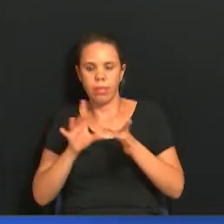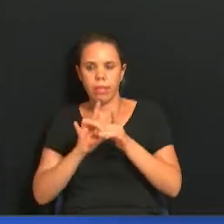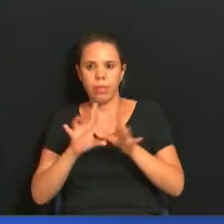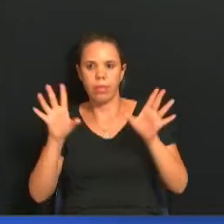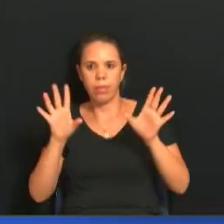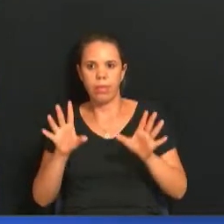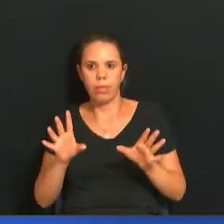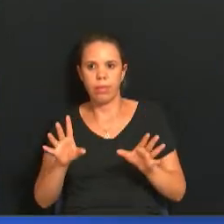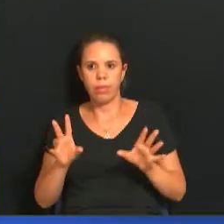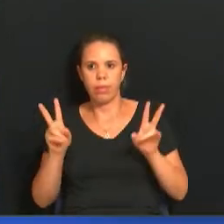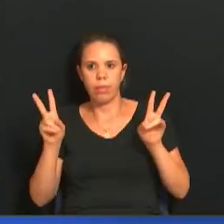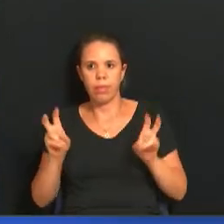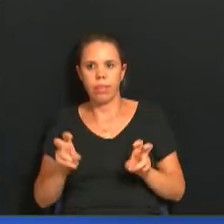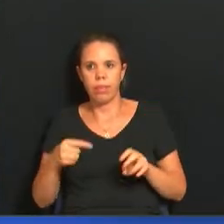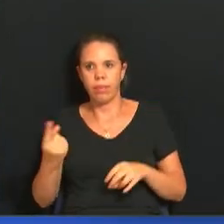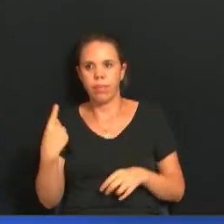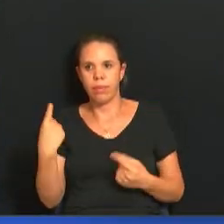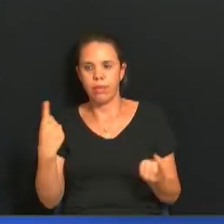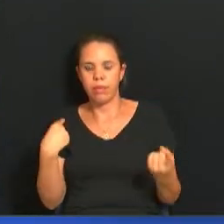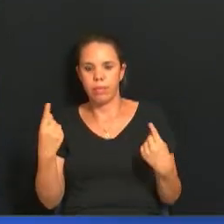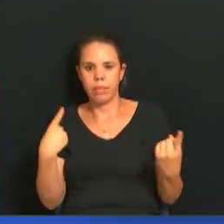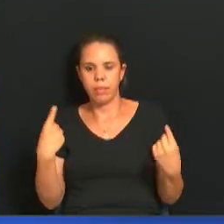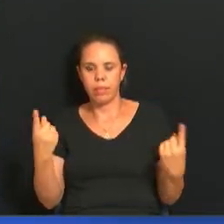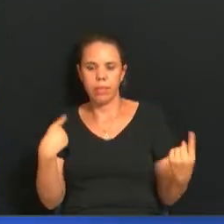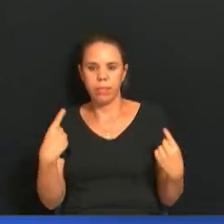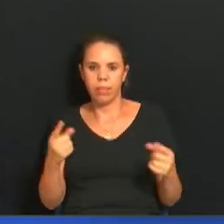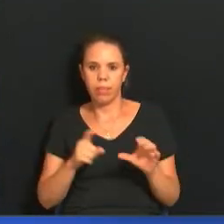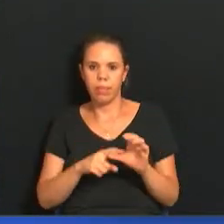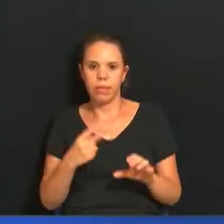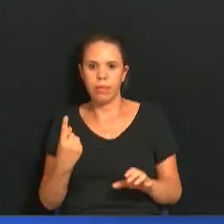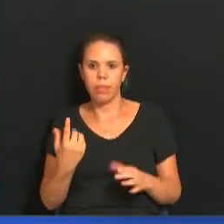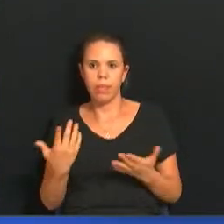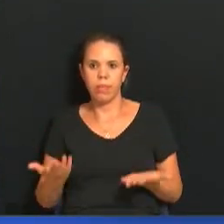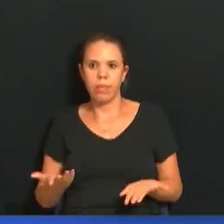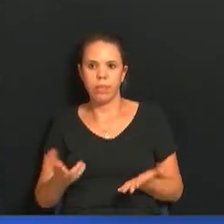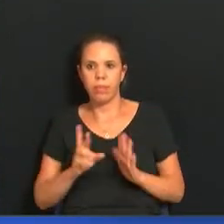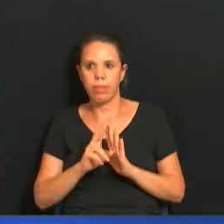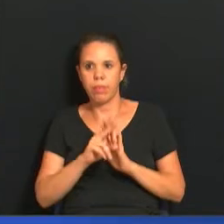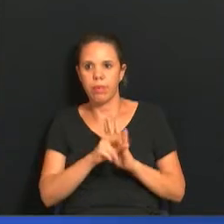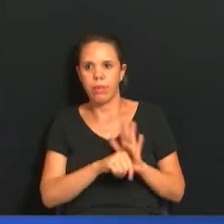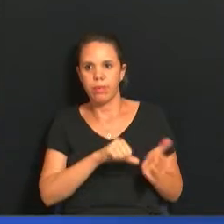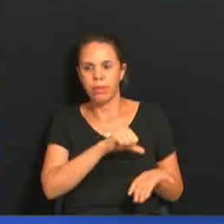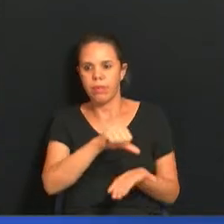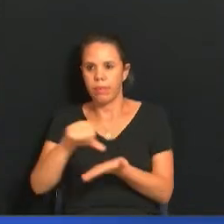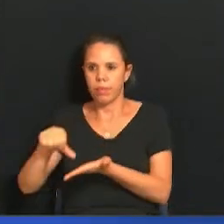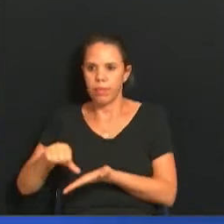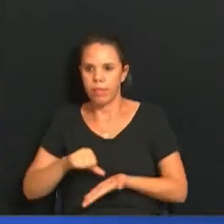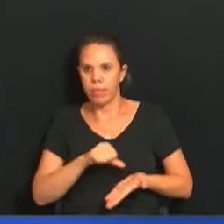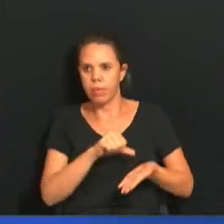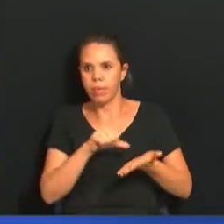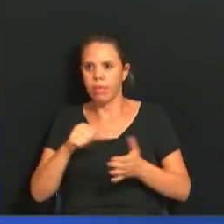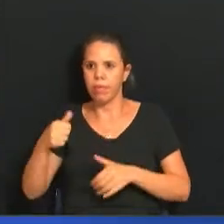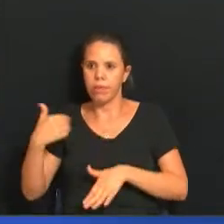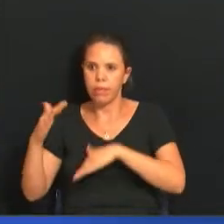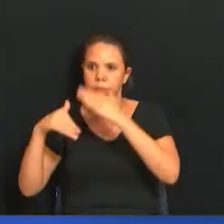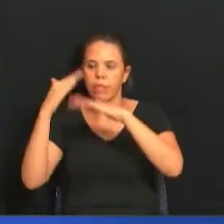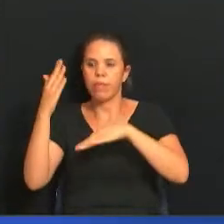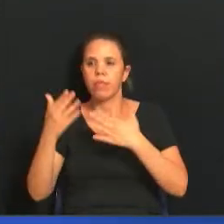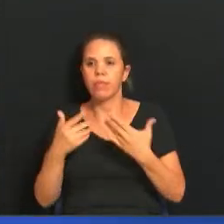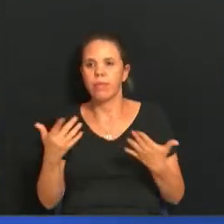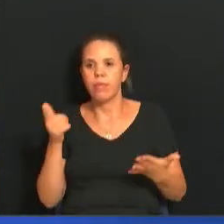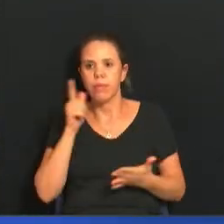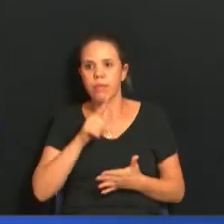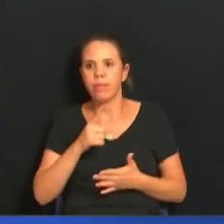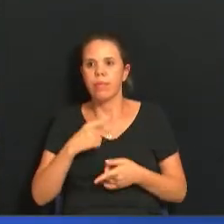e na questão do ir e vir. Então, tem diversos pontos aqui que a gente está avançando muito na questão